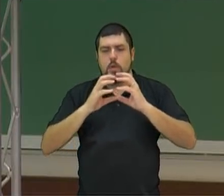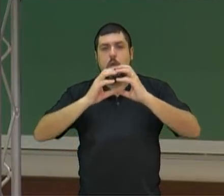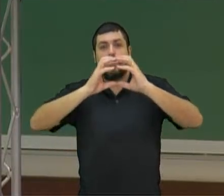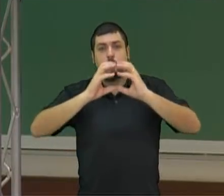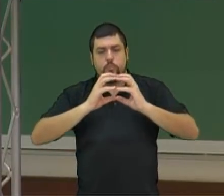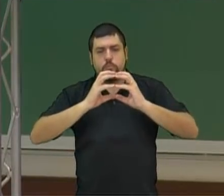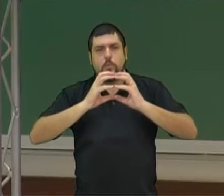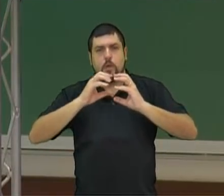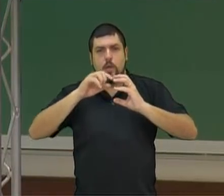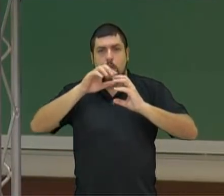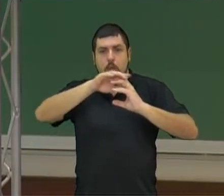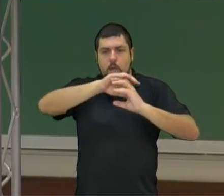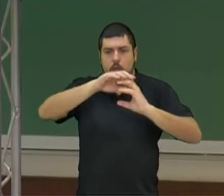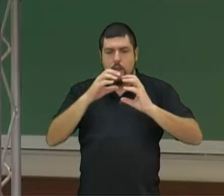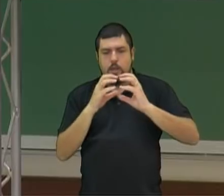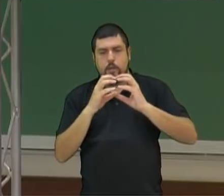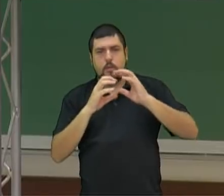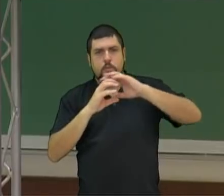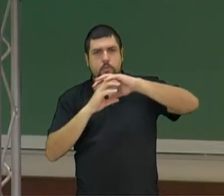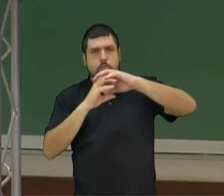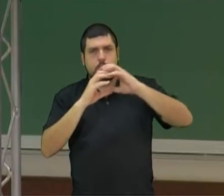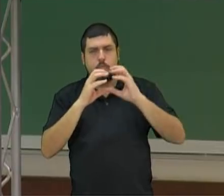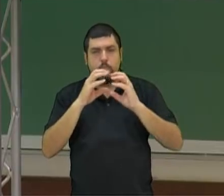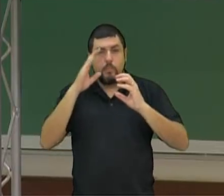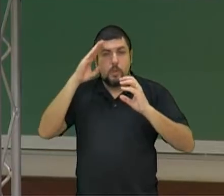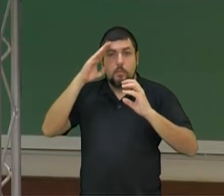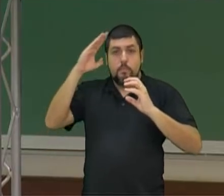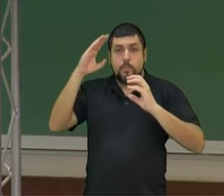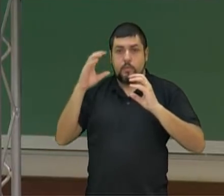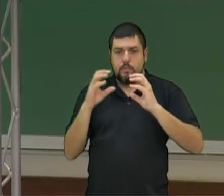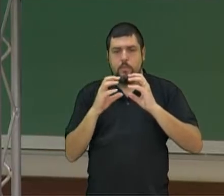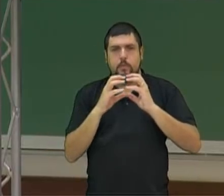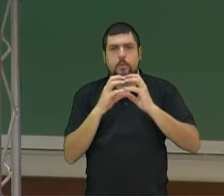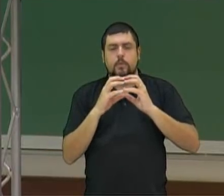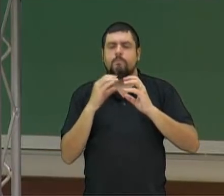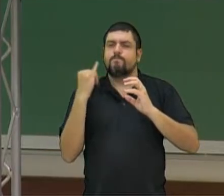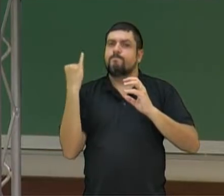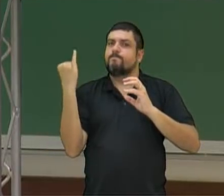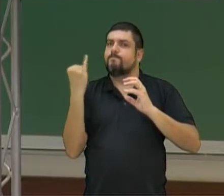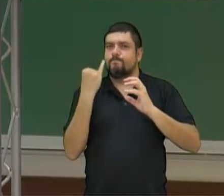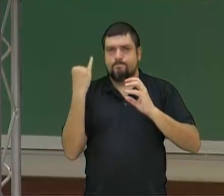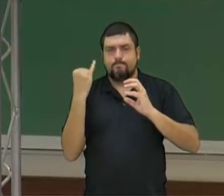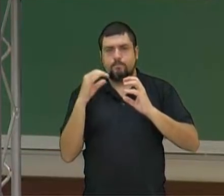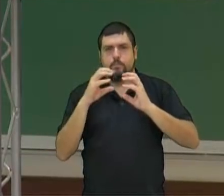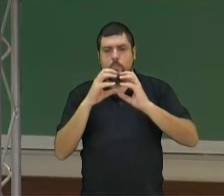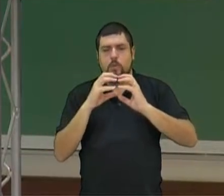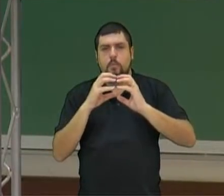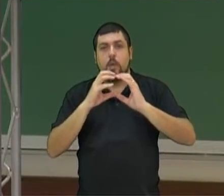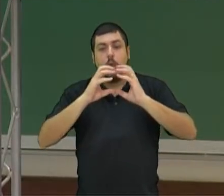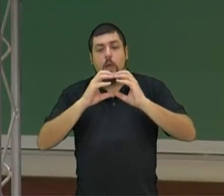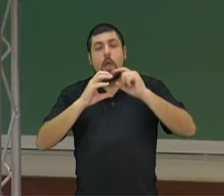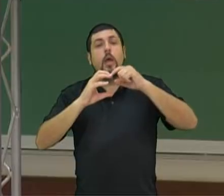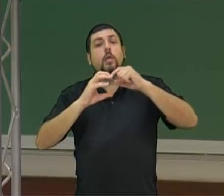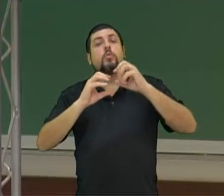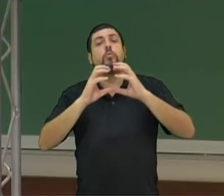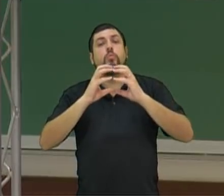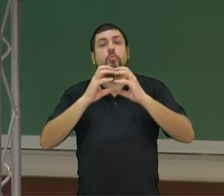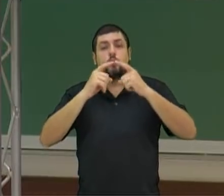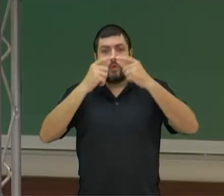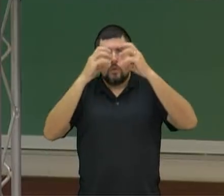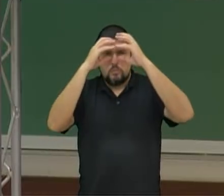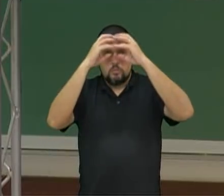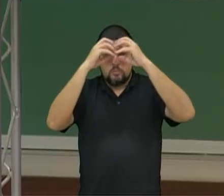essa região do sistema nervoso central, ela é muito importante, porque ela controla o funcionamento do nosso